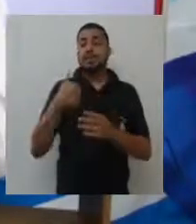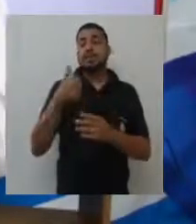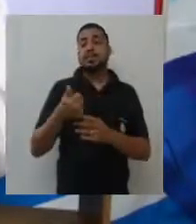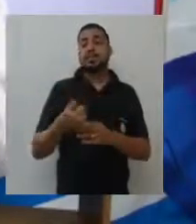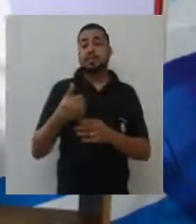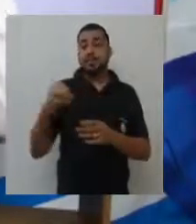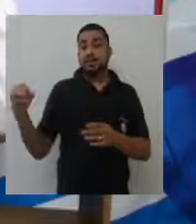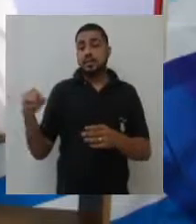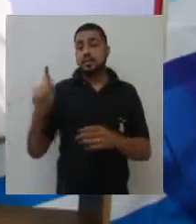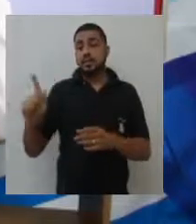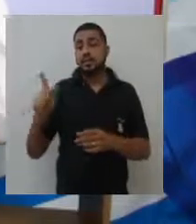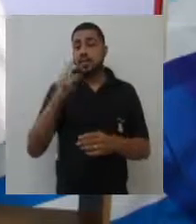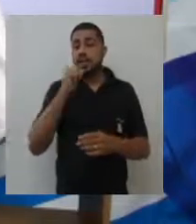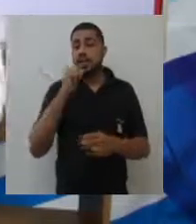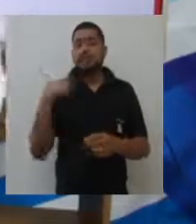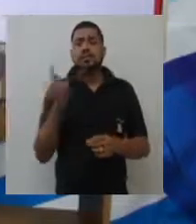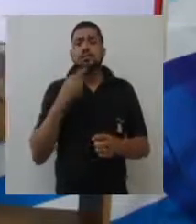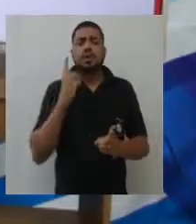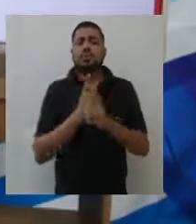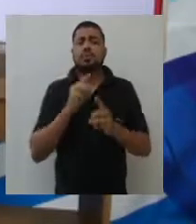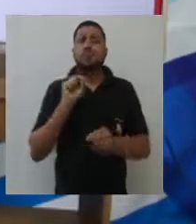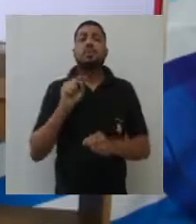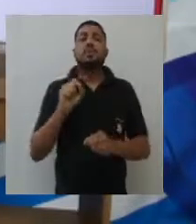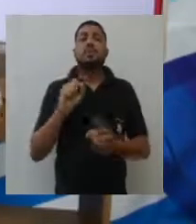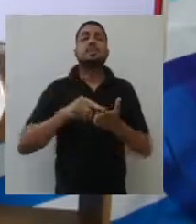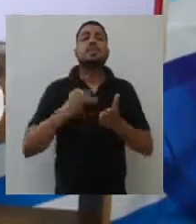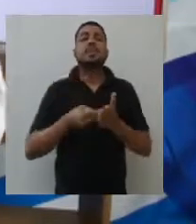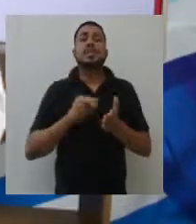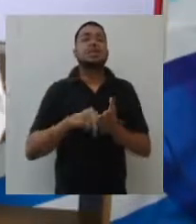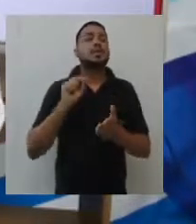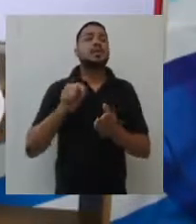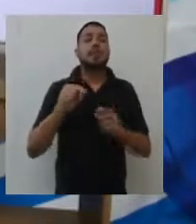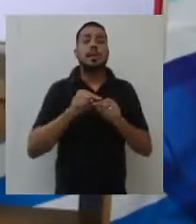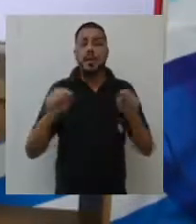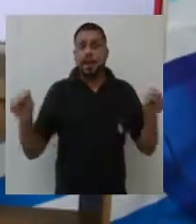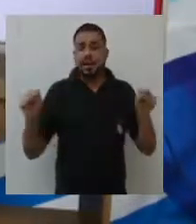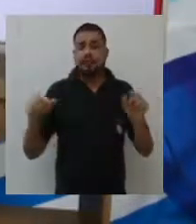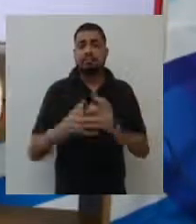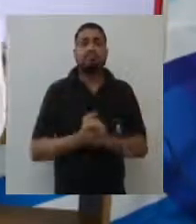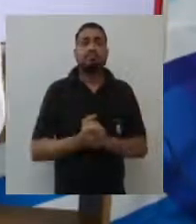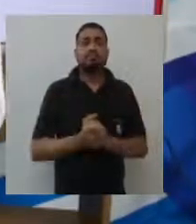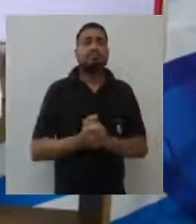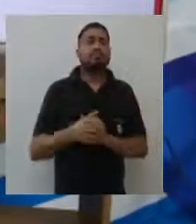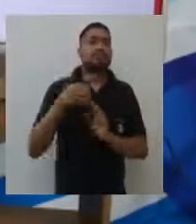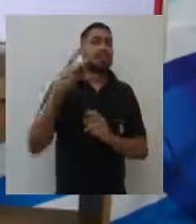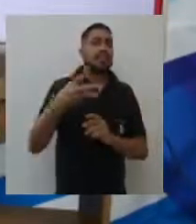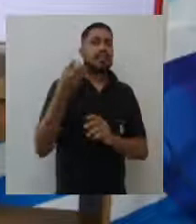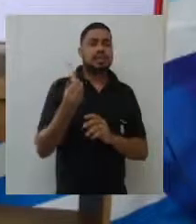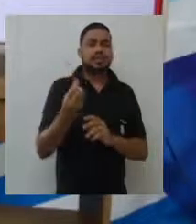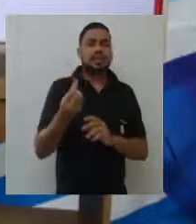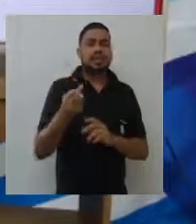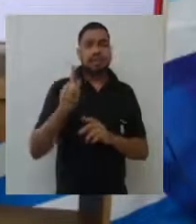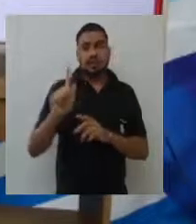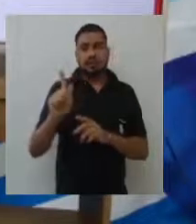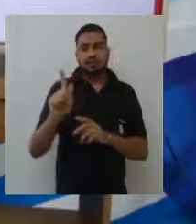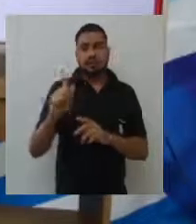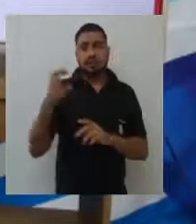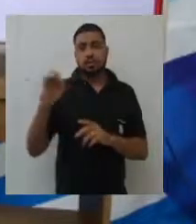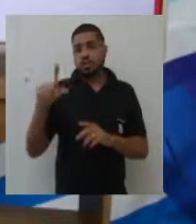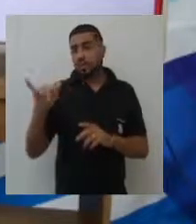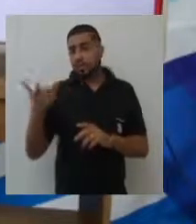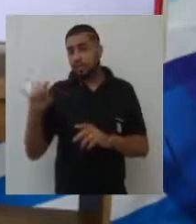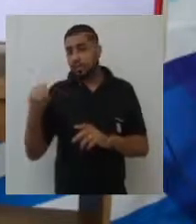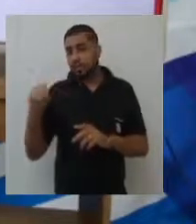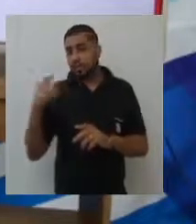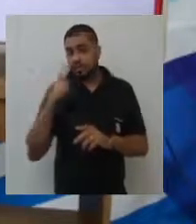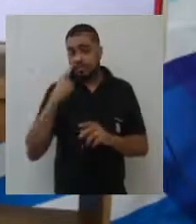nós identificamos? O que significa a barra? Significa o seguinte: 36 gramas de cloreto de sódio, olha a